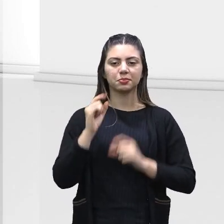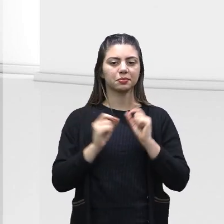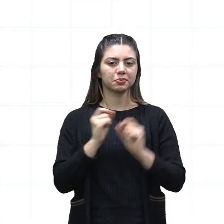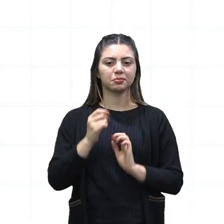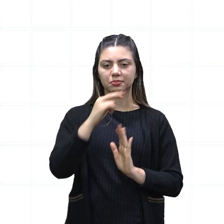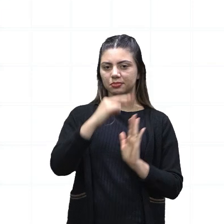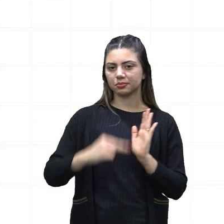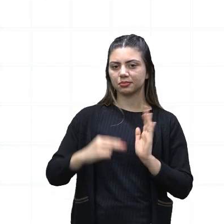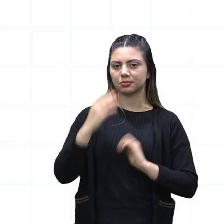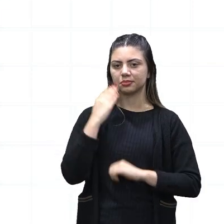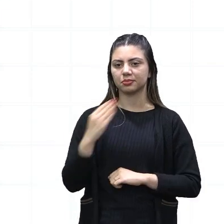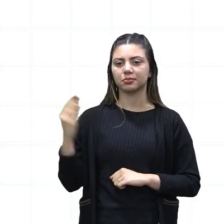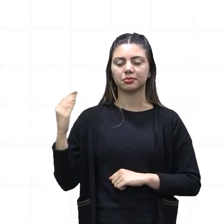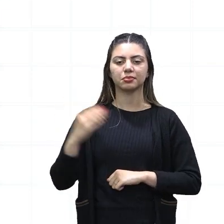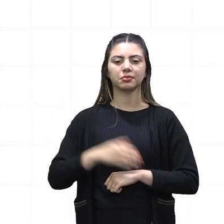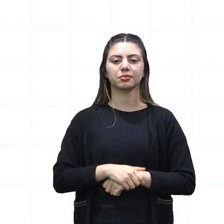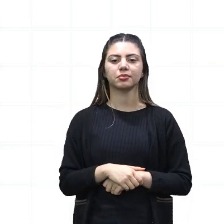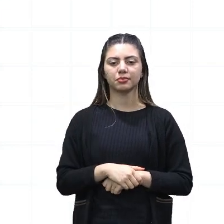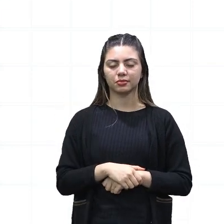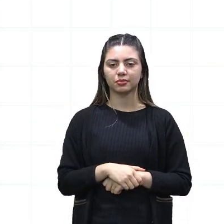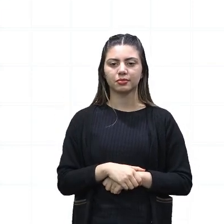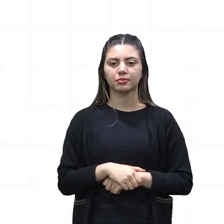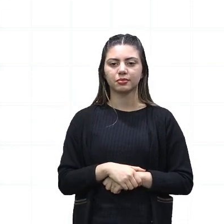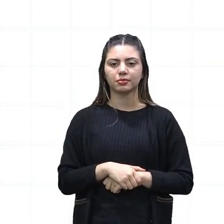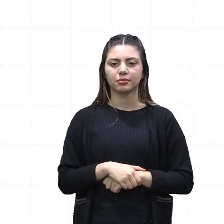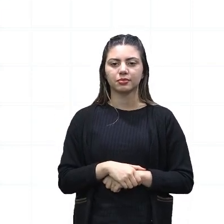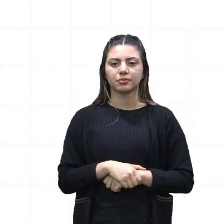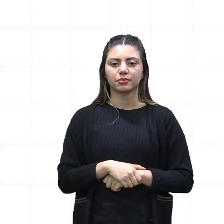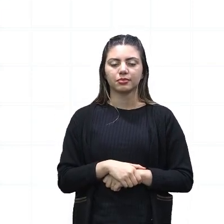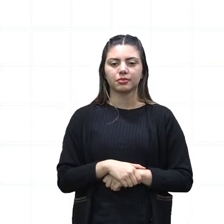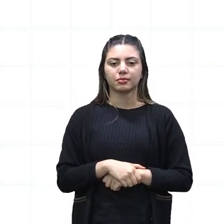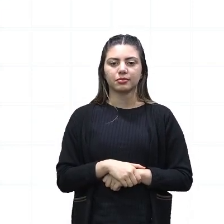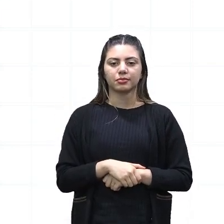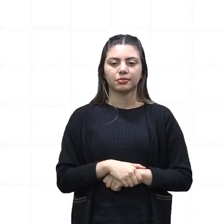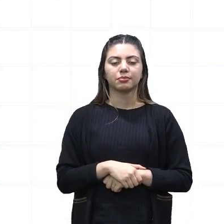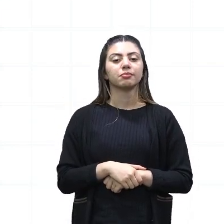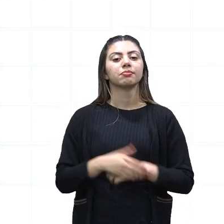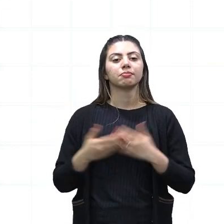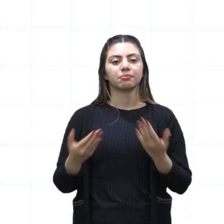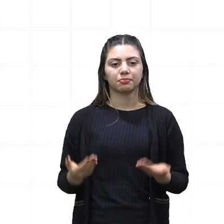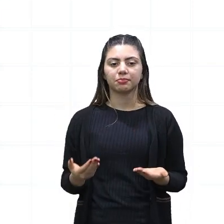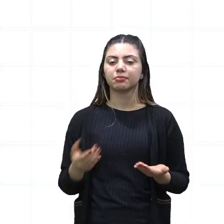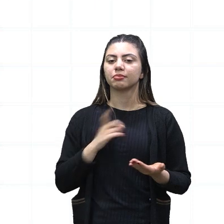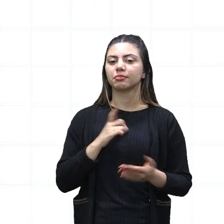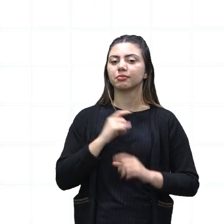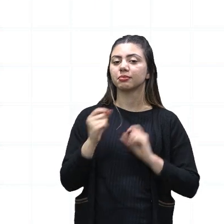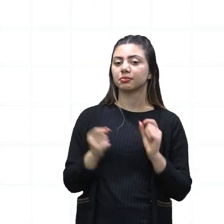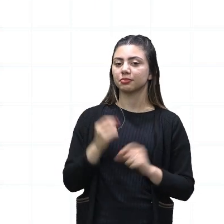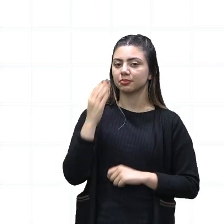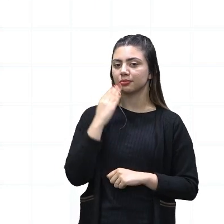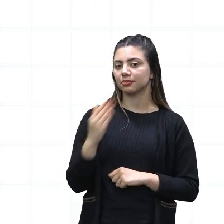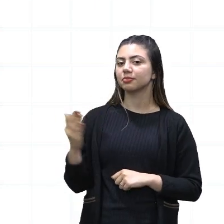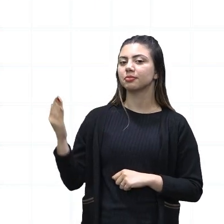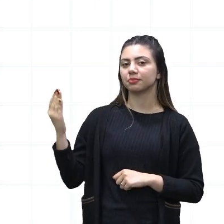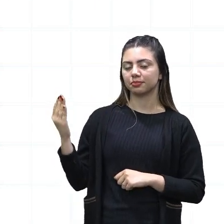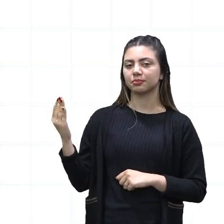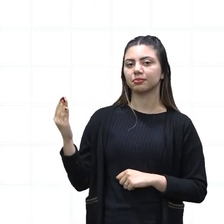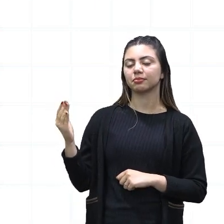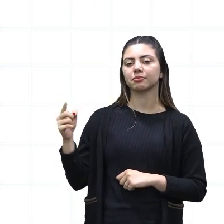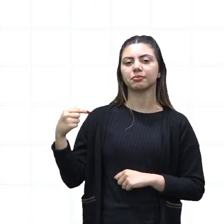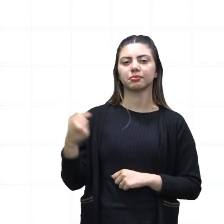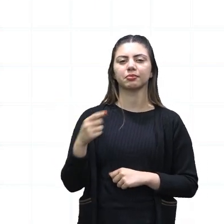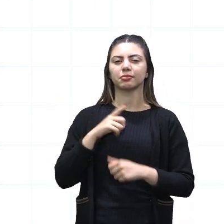nosso texto. Então, olha só. Você tem primeiro aqui, vamos por partes para